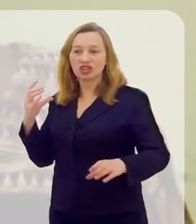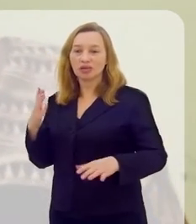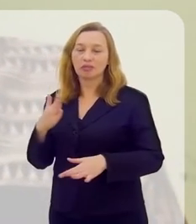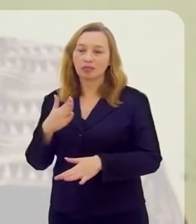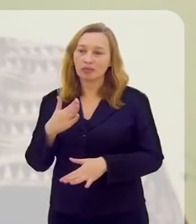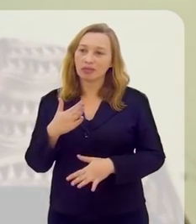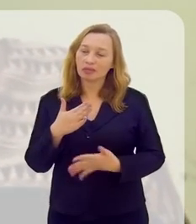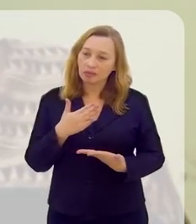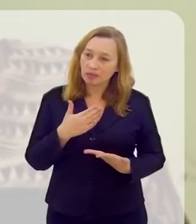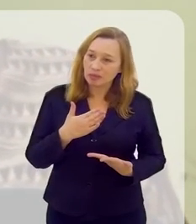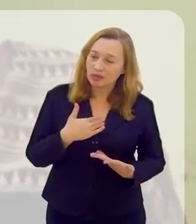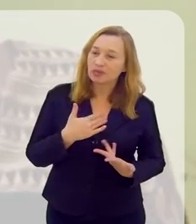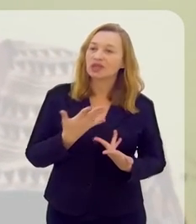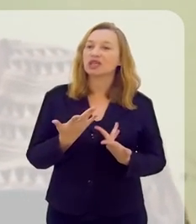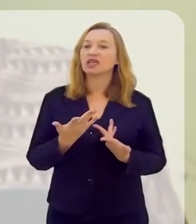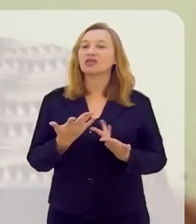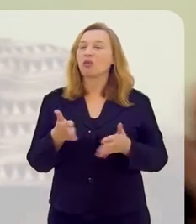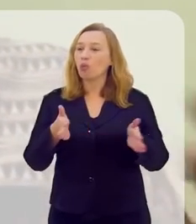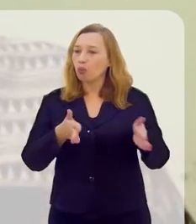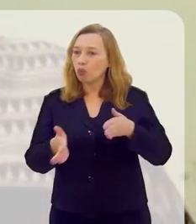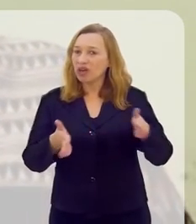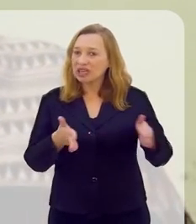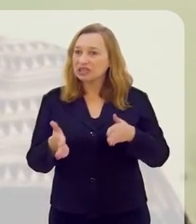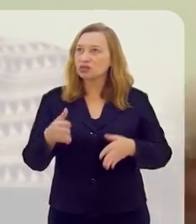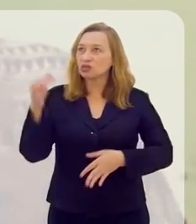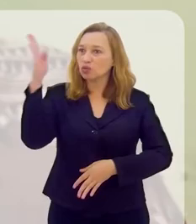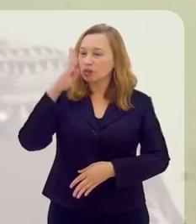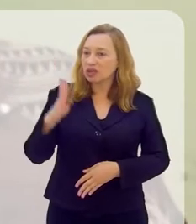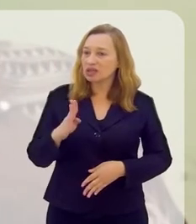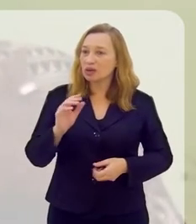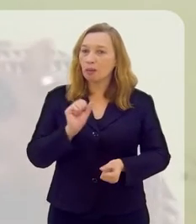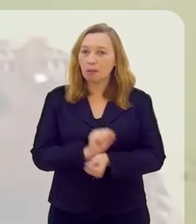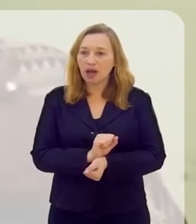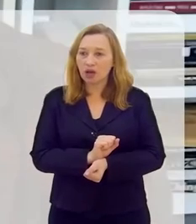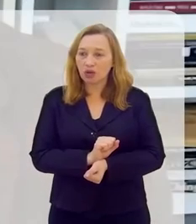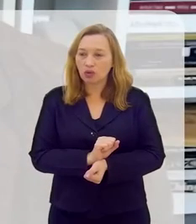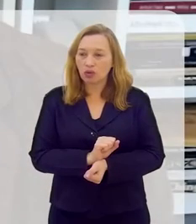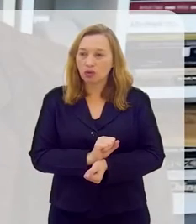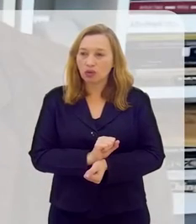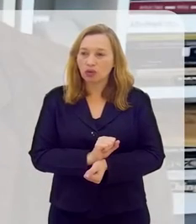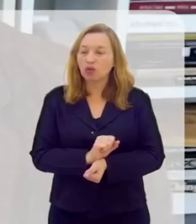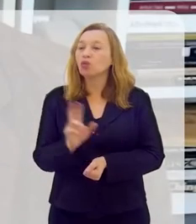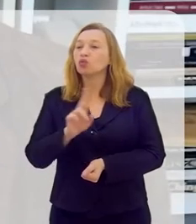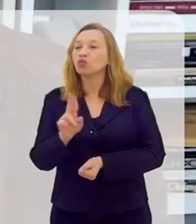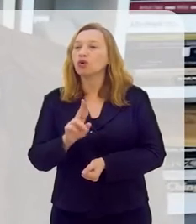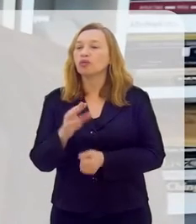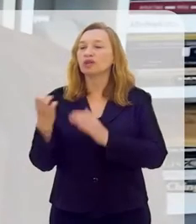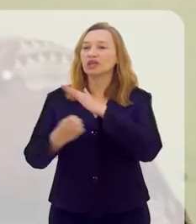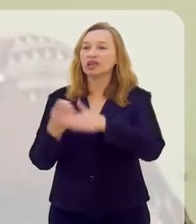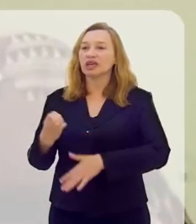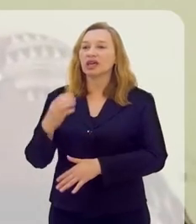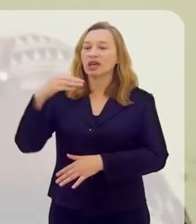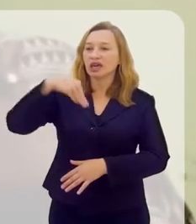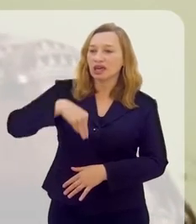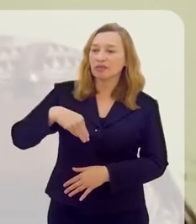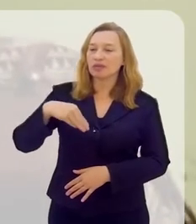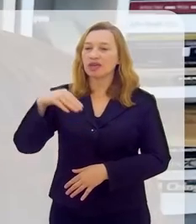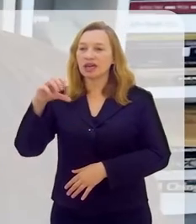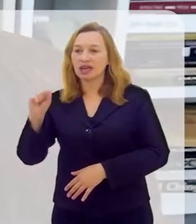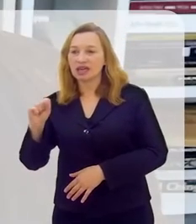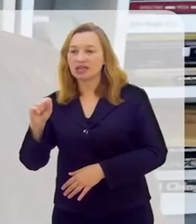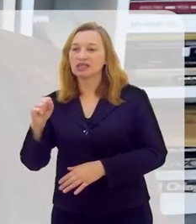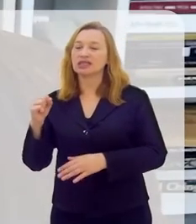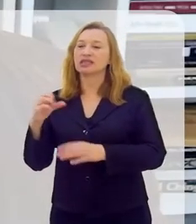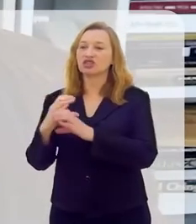engenheira, e foi no período que o Brasil ele paralisou. Qual era o nome da empresa? MS